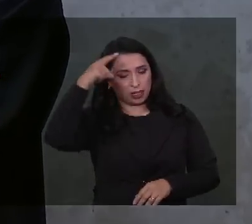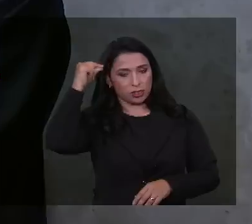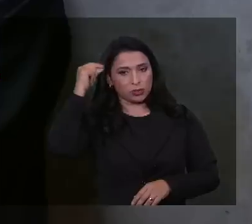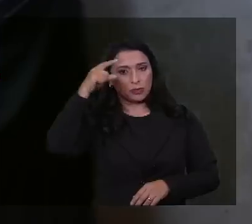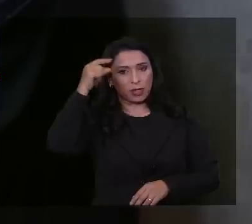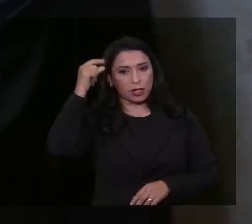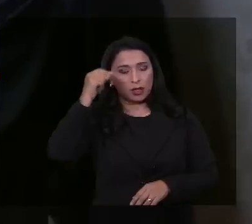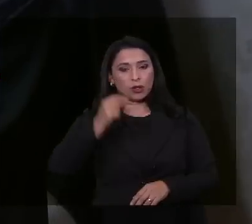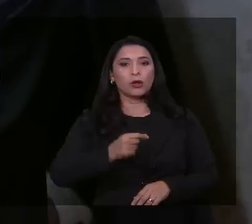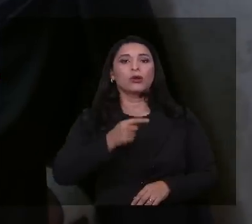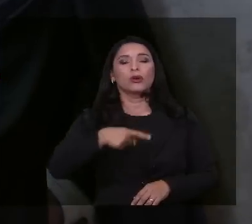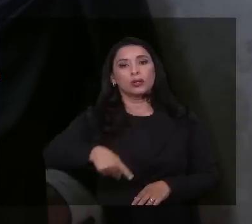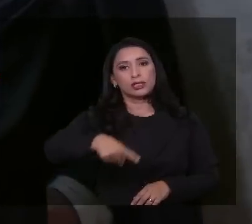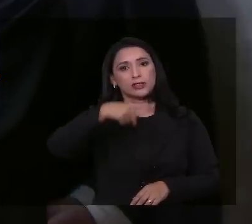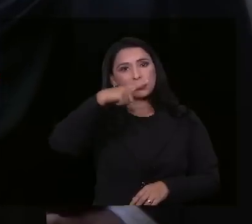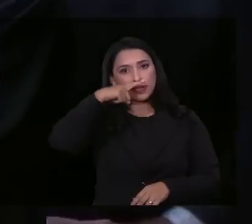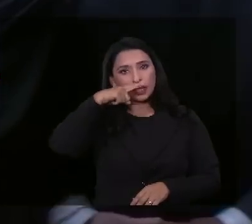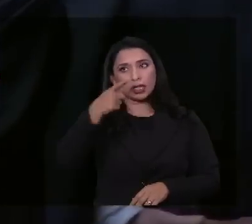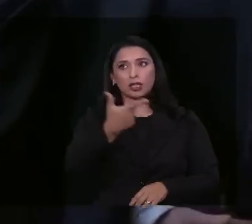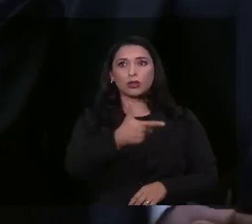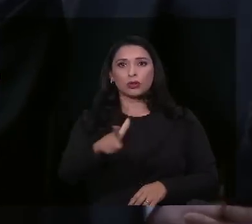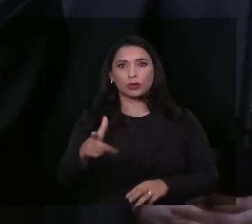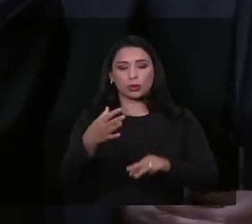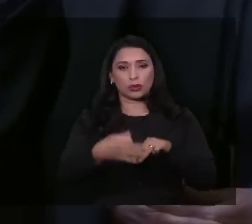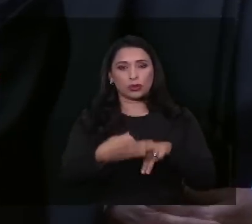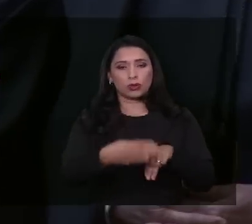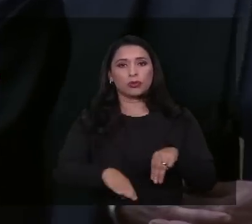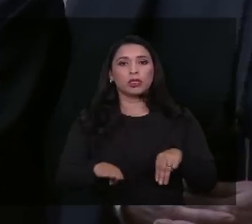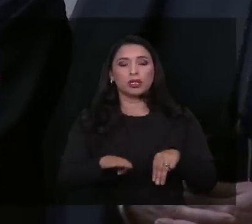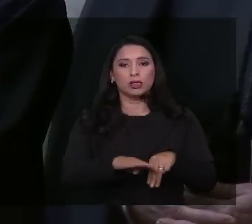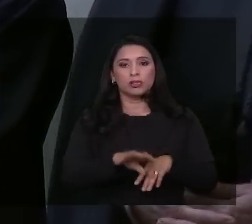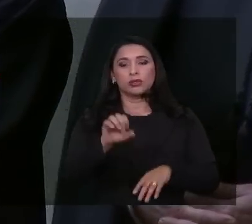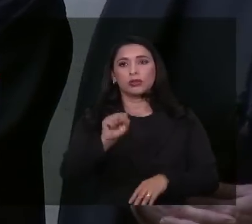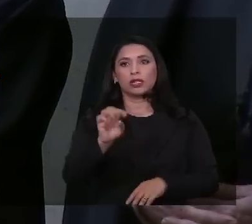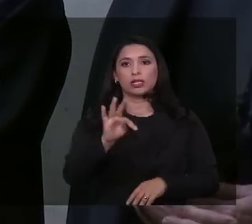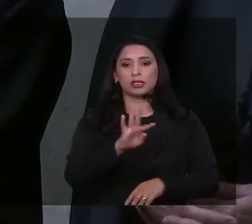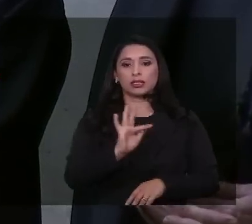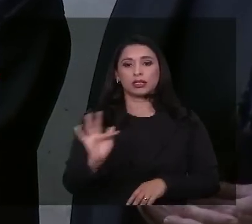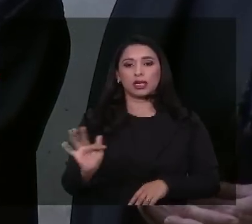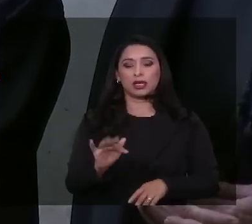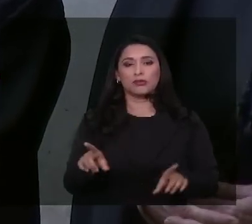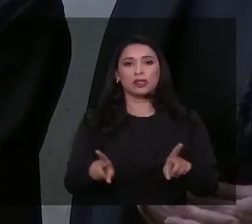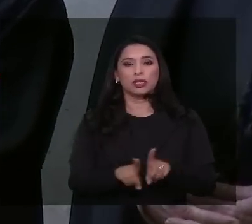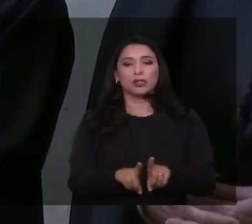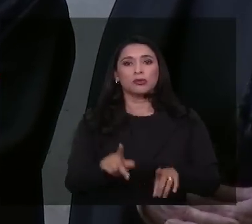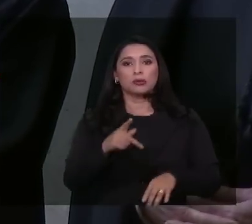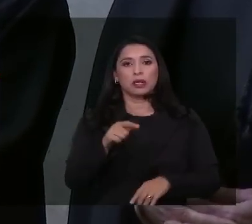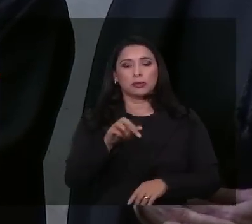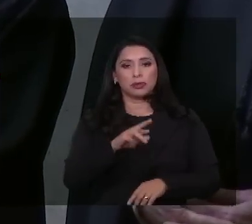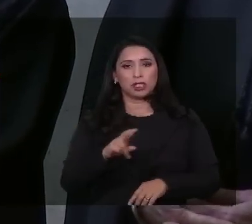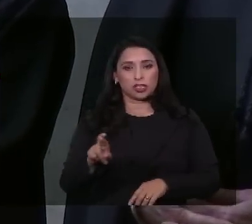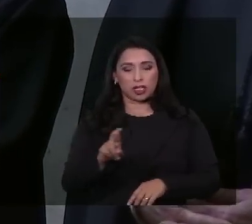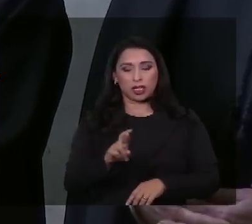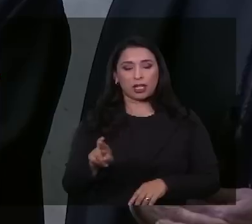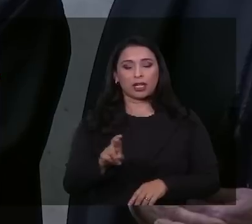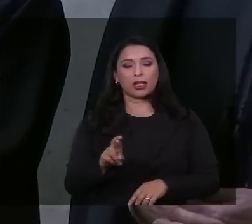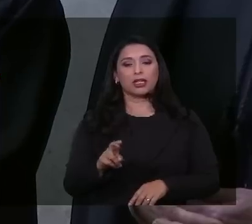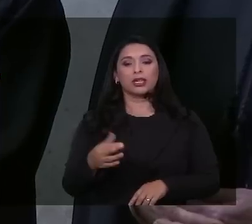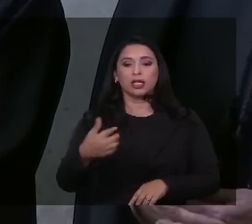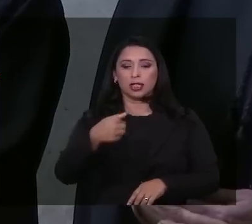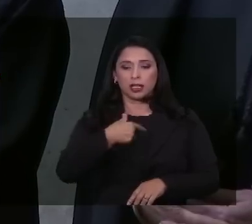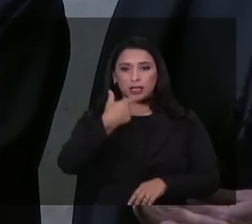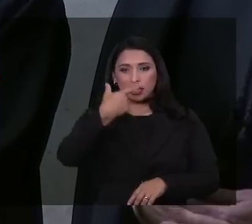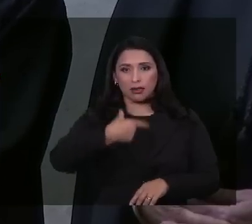empossado, pelos demais ministros do Supremo Tribunal Federal, pela senhora Procuradora-Geral da República Interina e por mim,